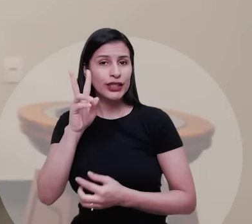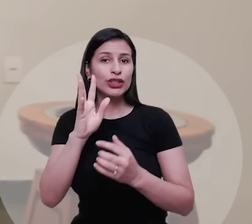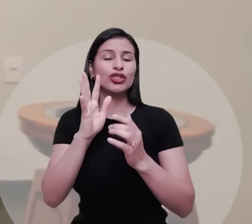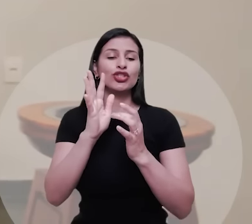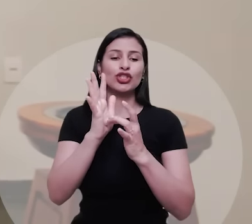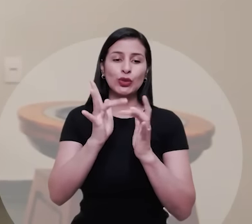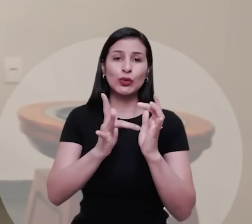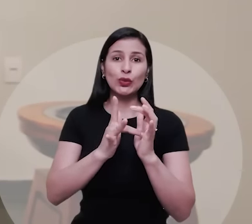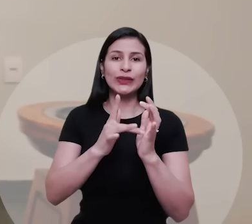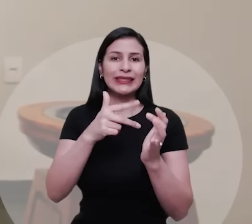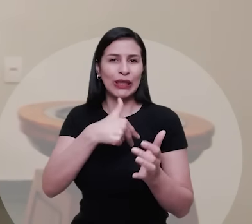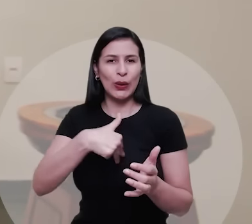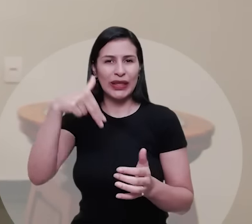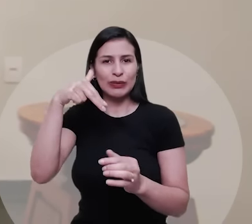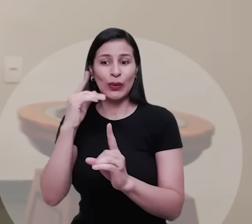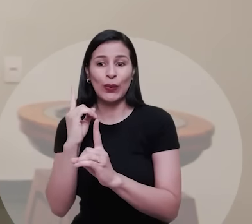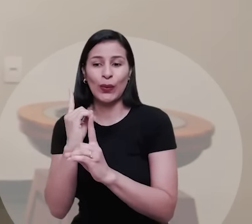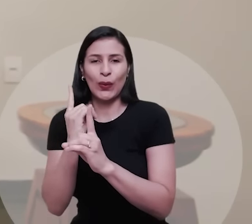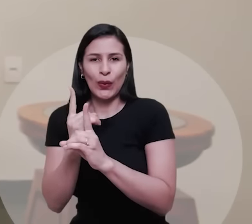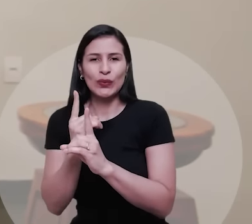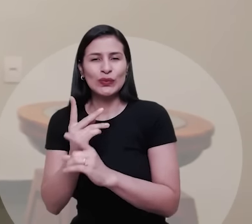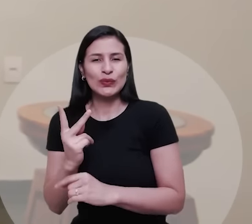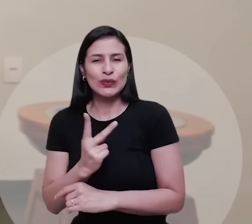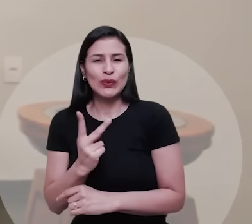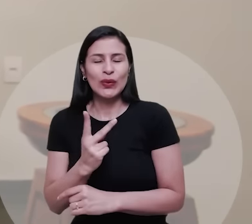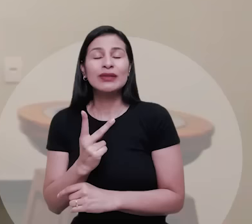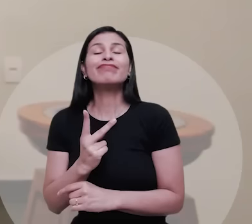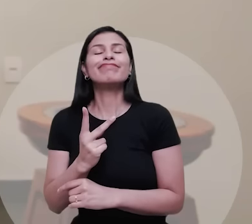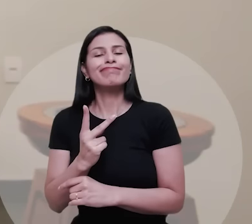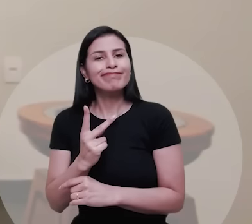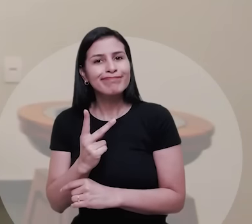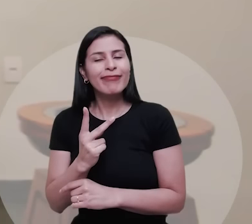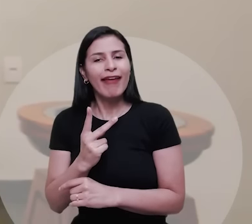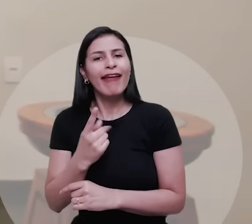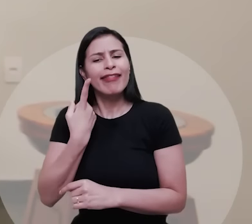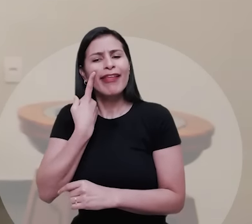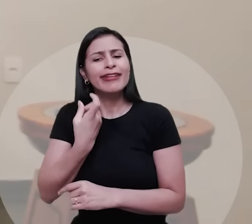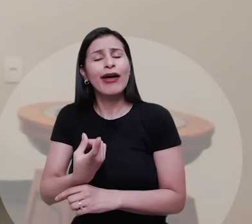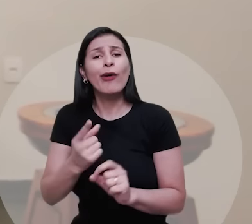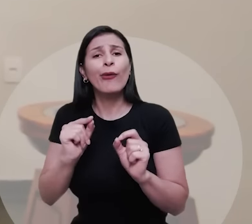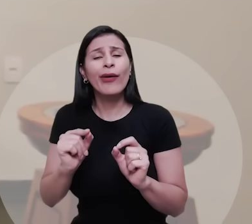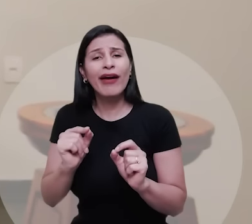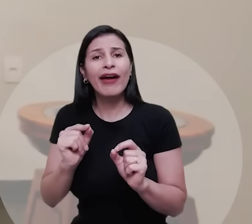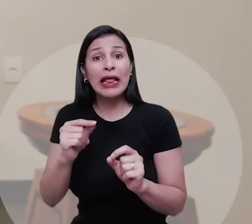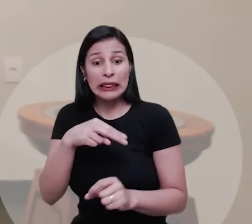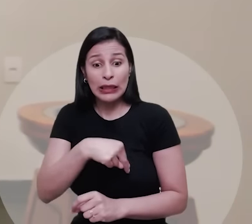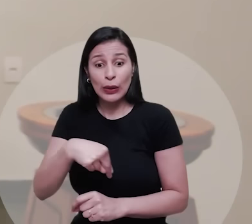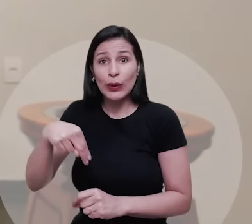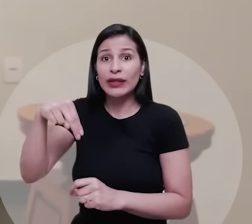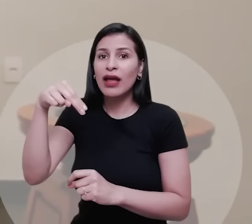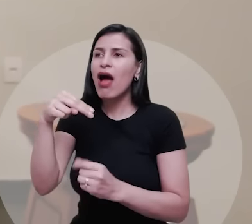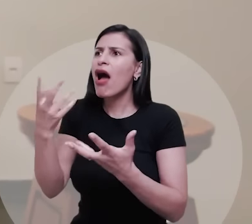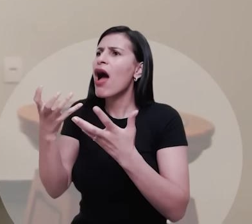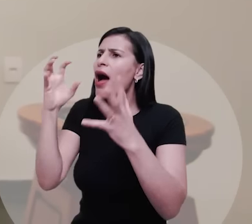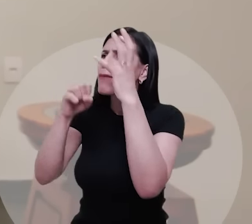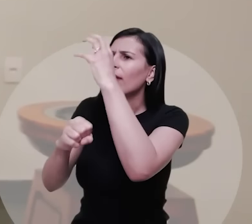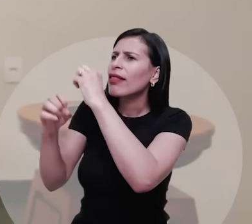Nicodemos, alguém que deseja aprender e ouvir a